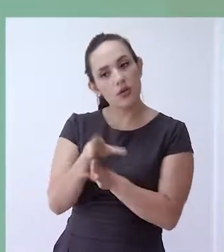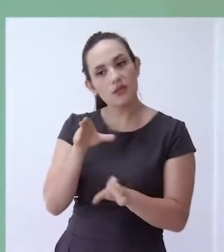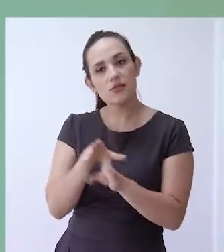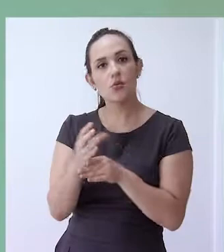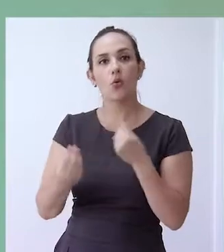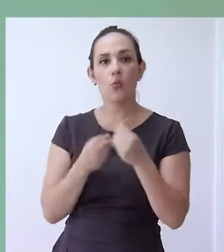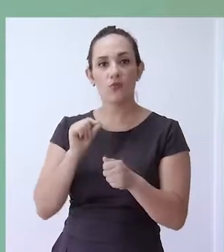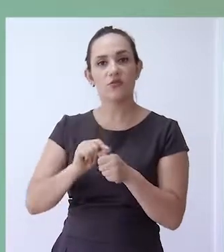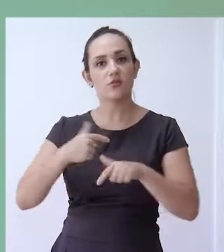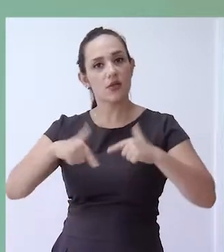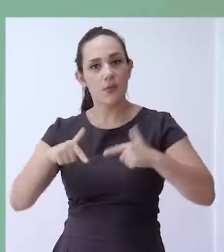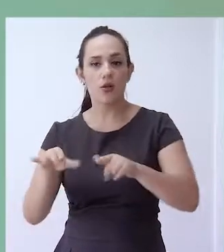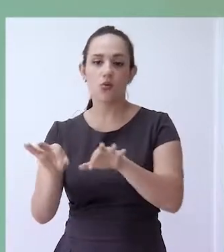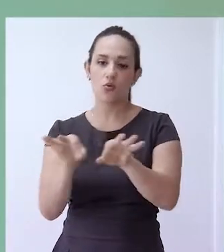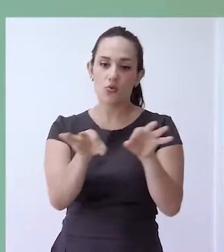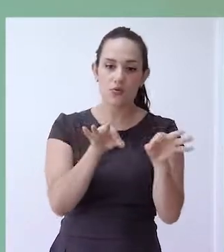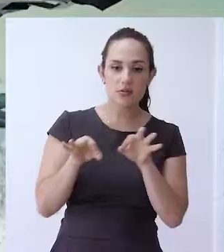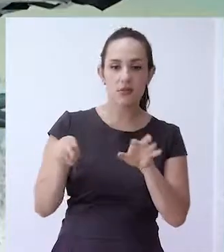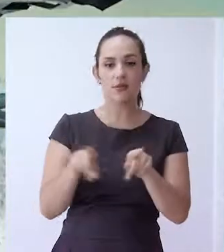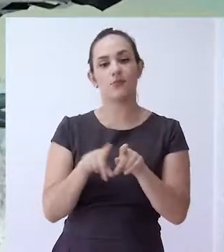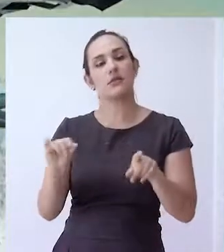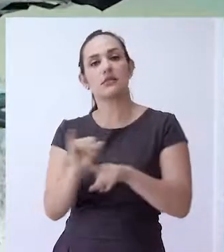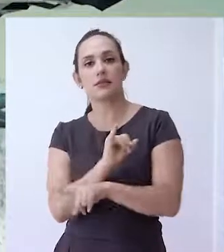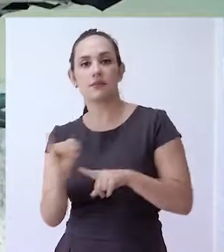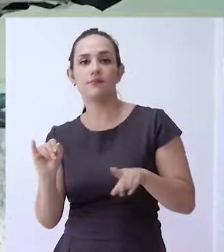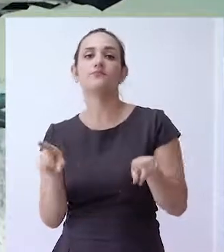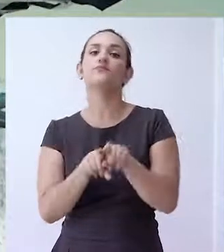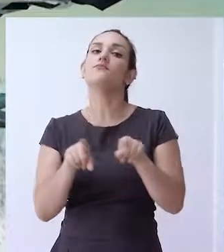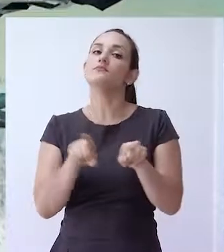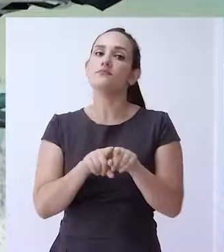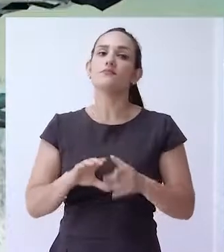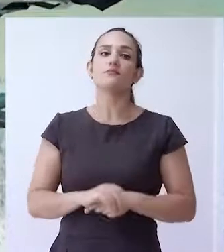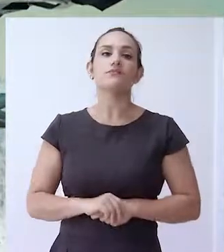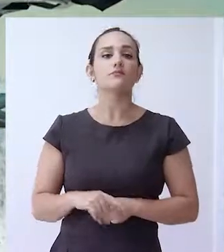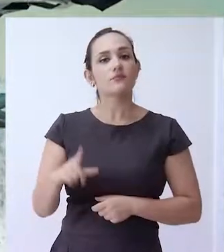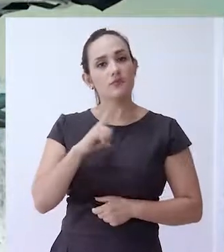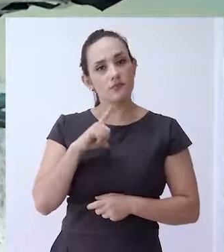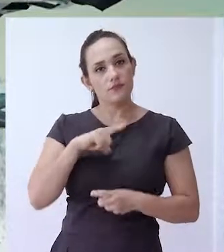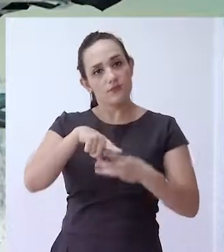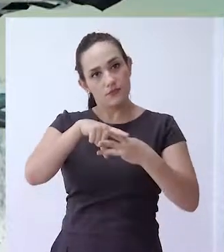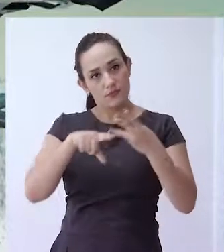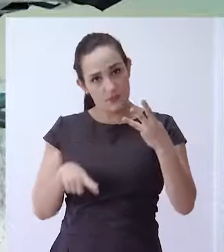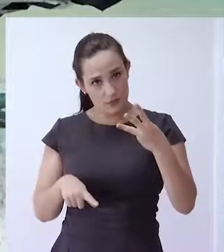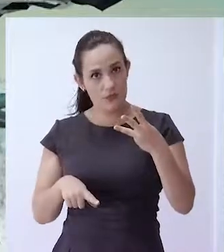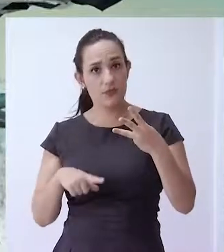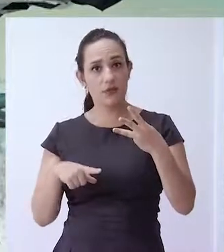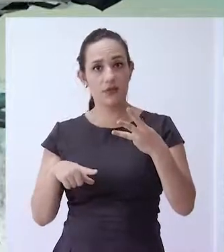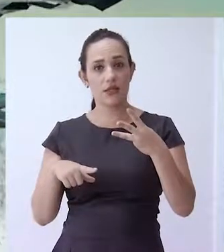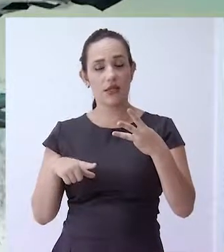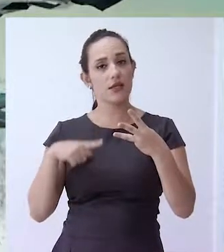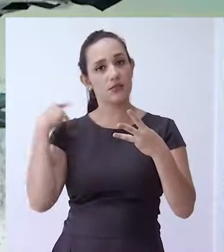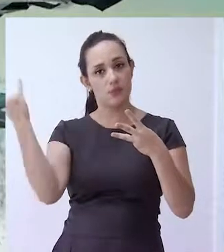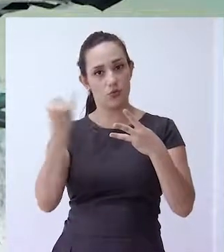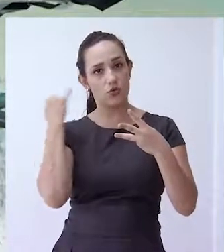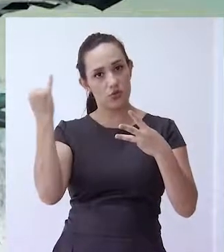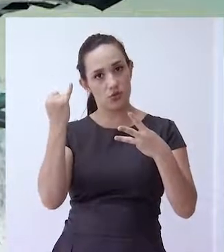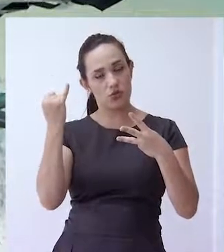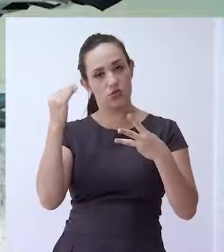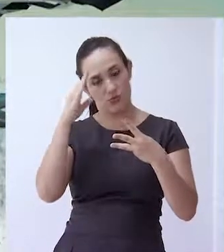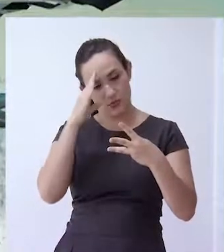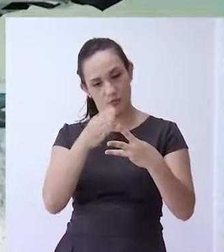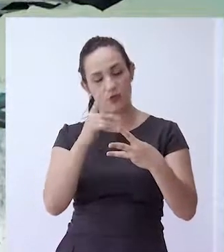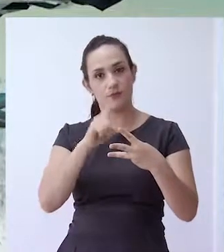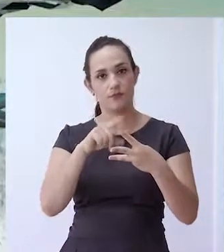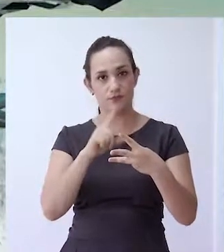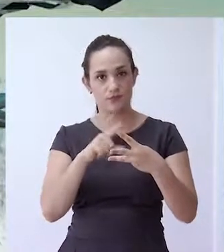forma organizada e estratégica e tratou também de 3 pontos específicos. A nossa atuação junto aos